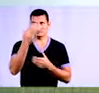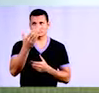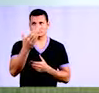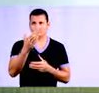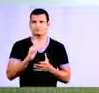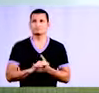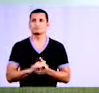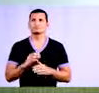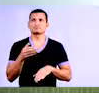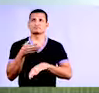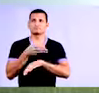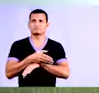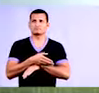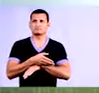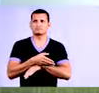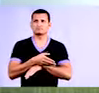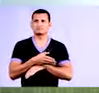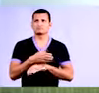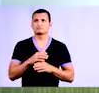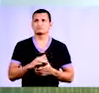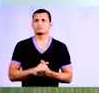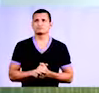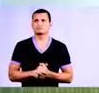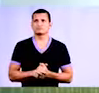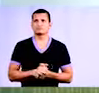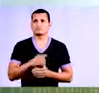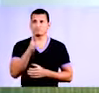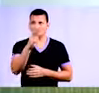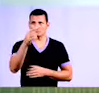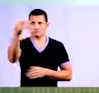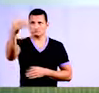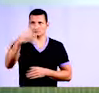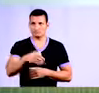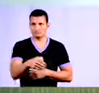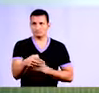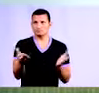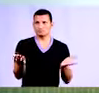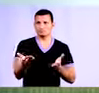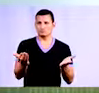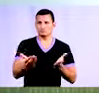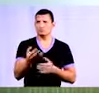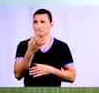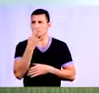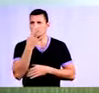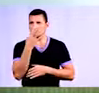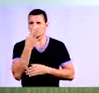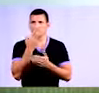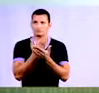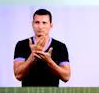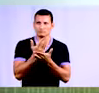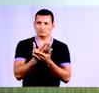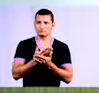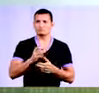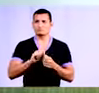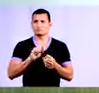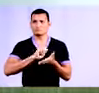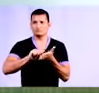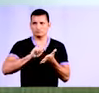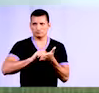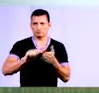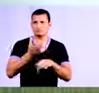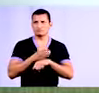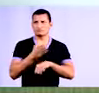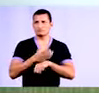a participação, você ter vindo hoje assistir nossa teleaula, ter feito a atividade,